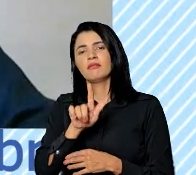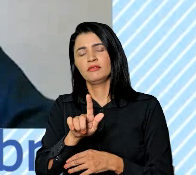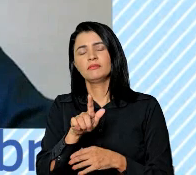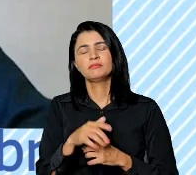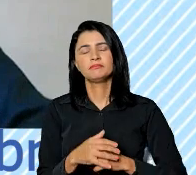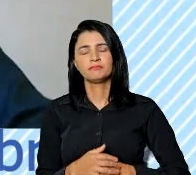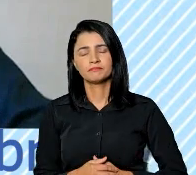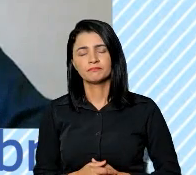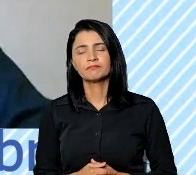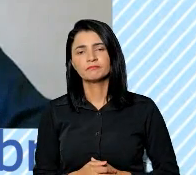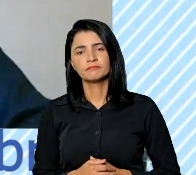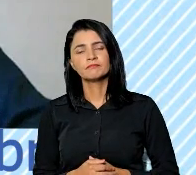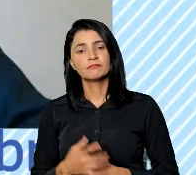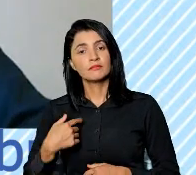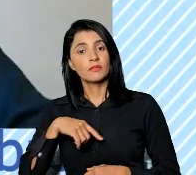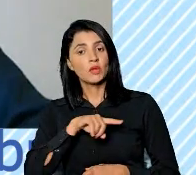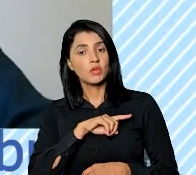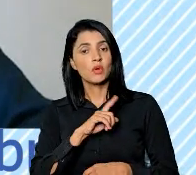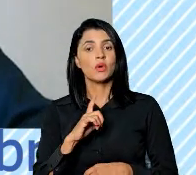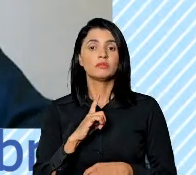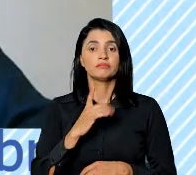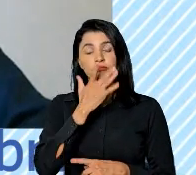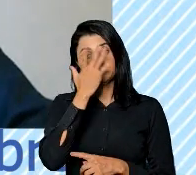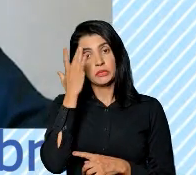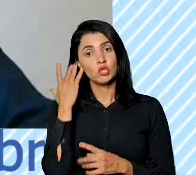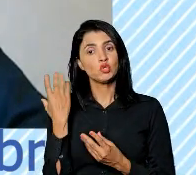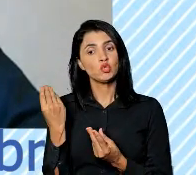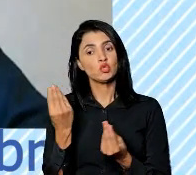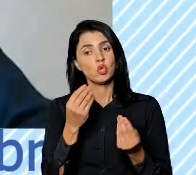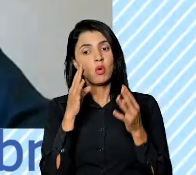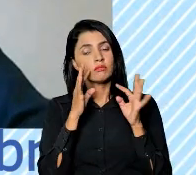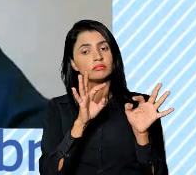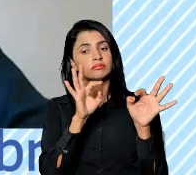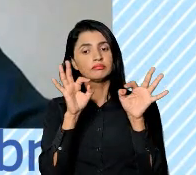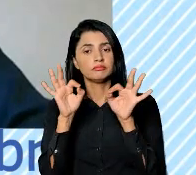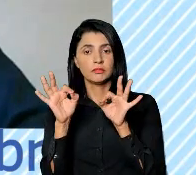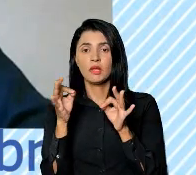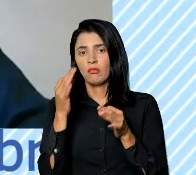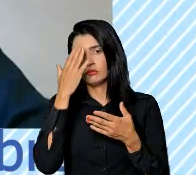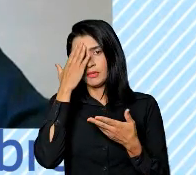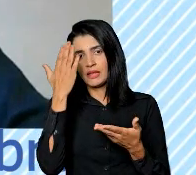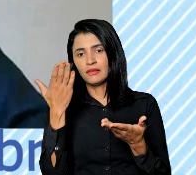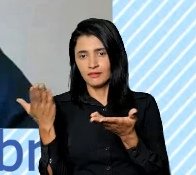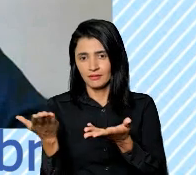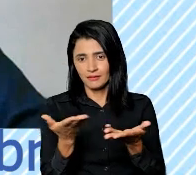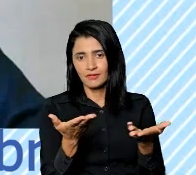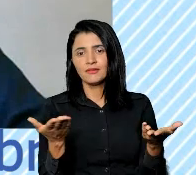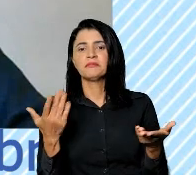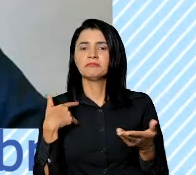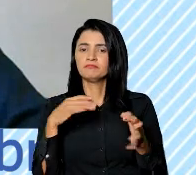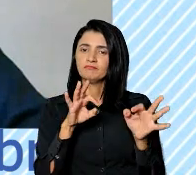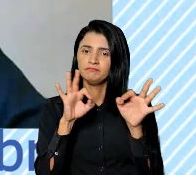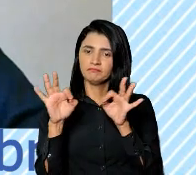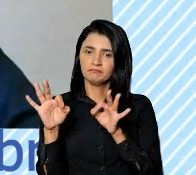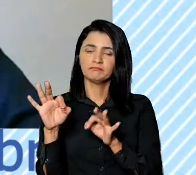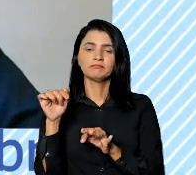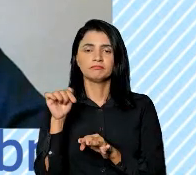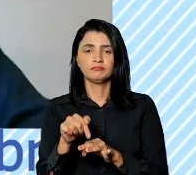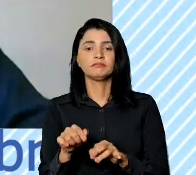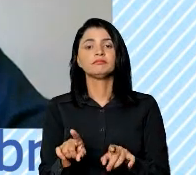Nós estamos com um público grande nos acompanhando, eu agradeço a todos que estão conosco